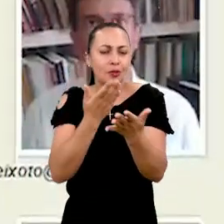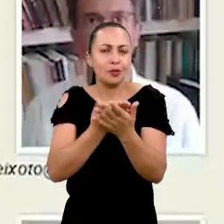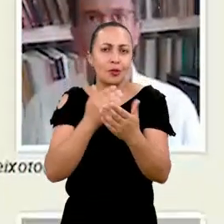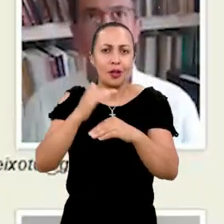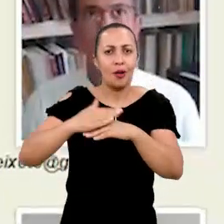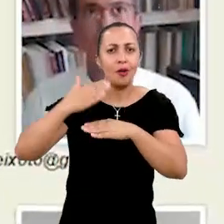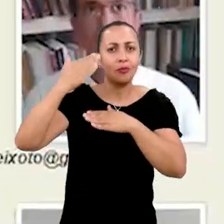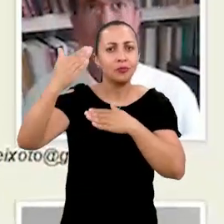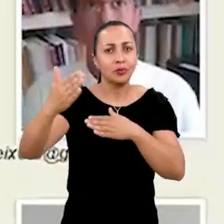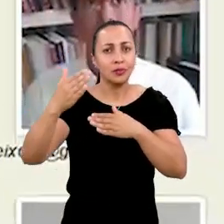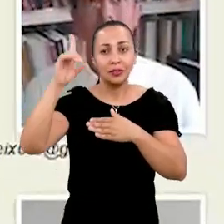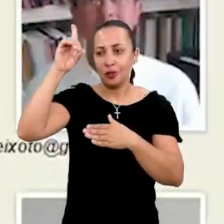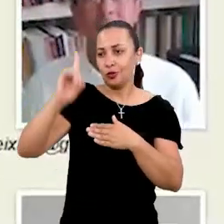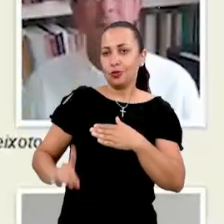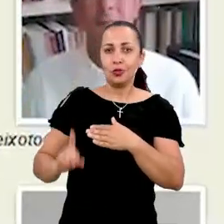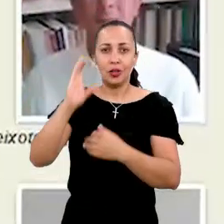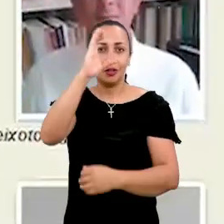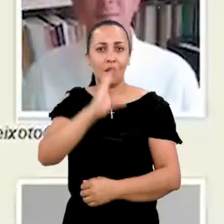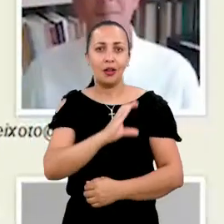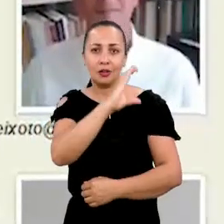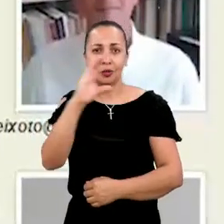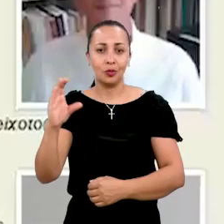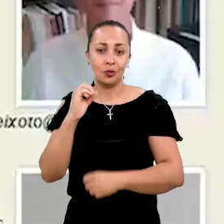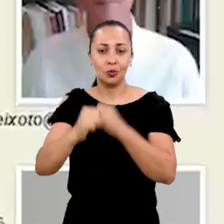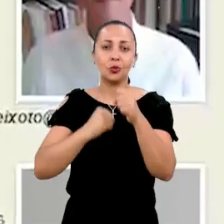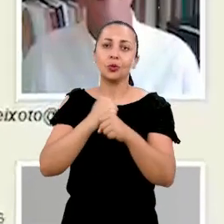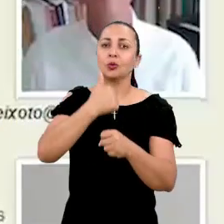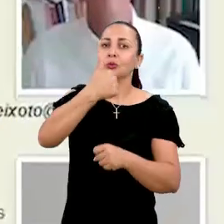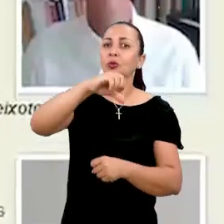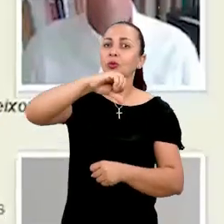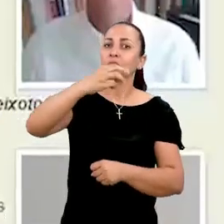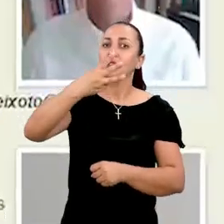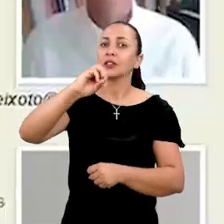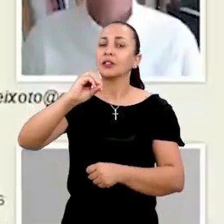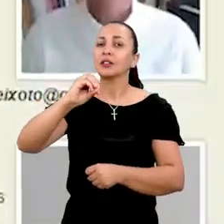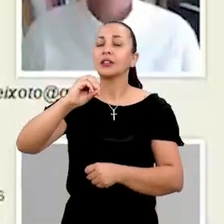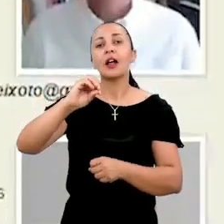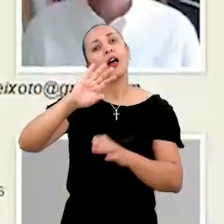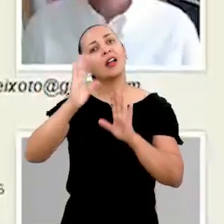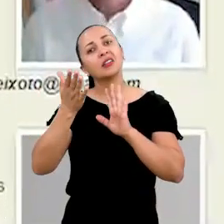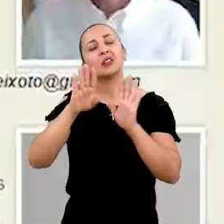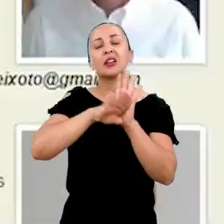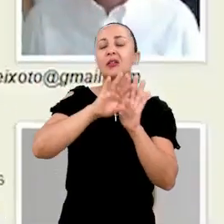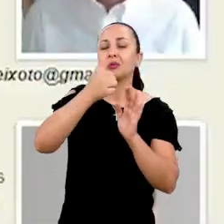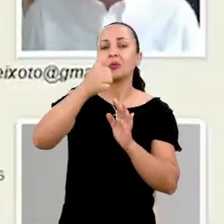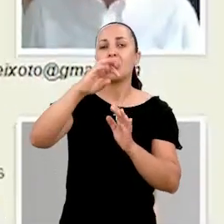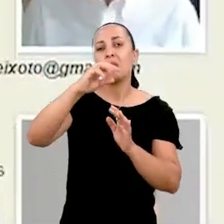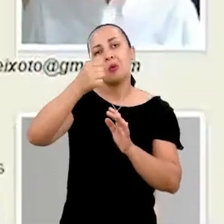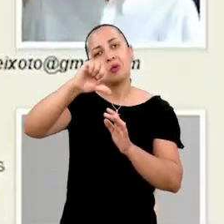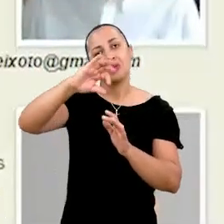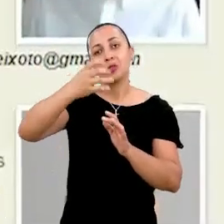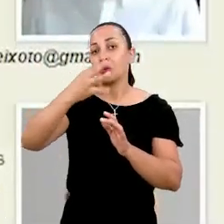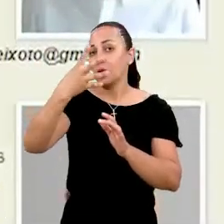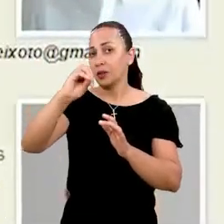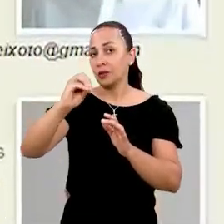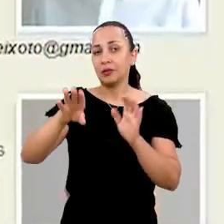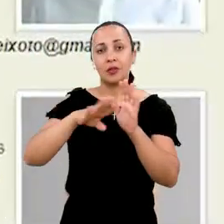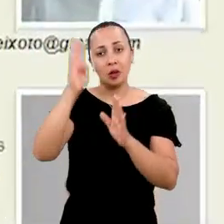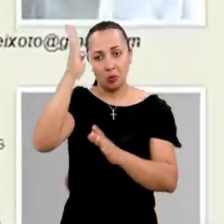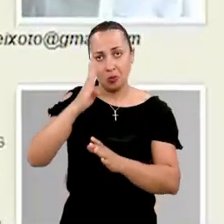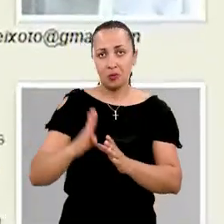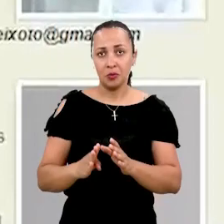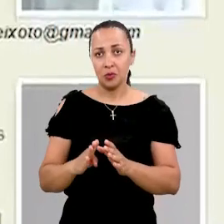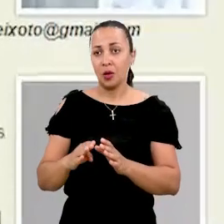o avanço da direita católica nos anos 30 e 40 no Brasil. Então, o professor Renato